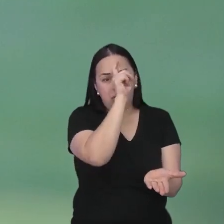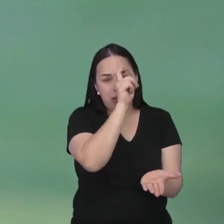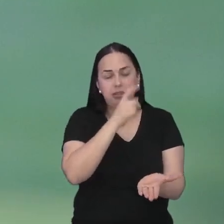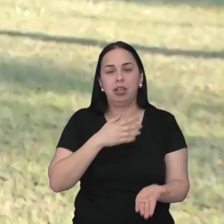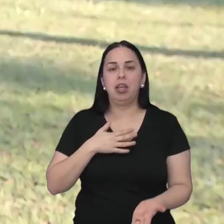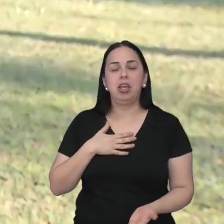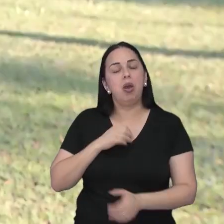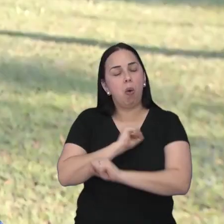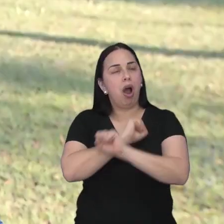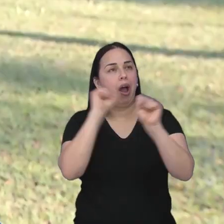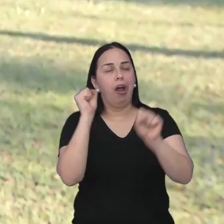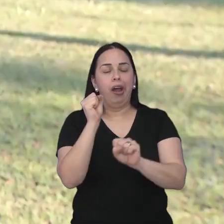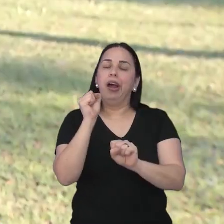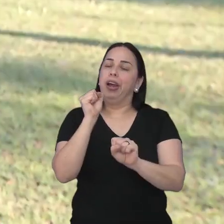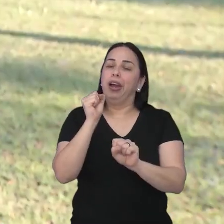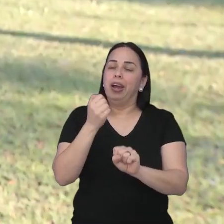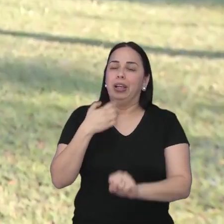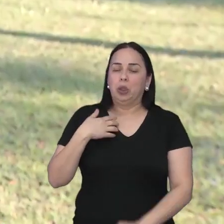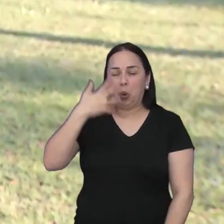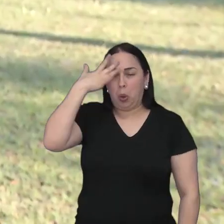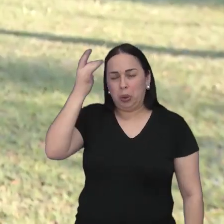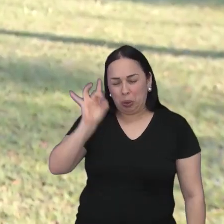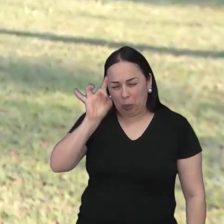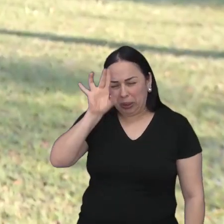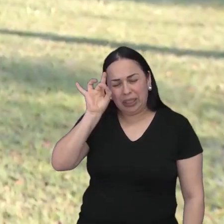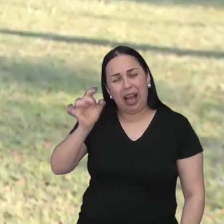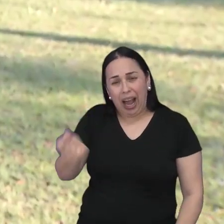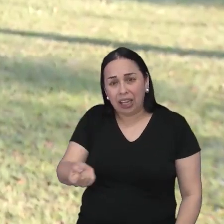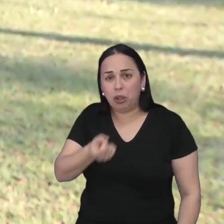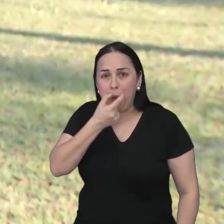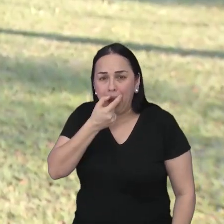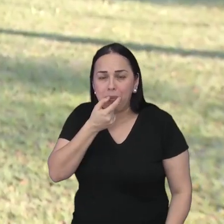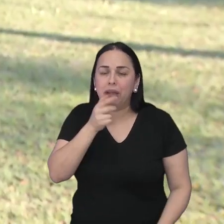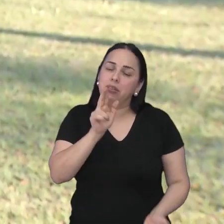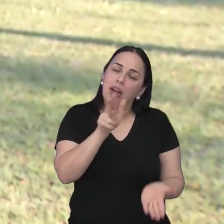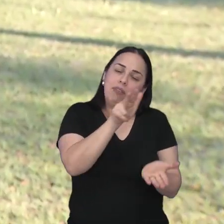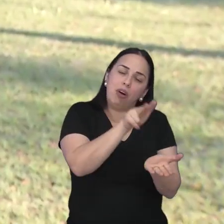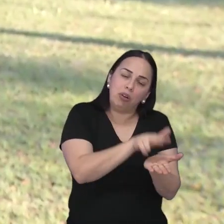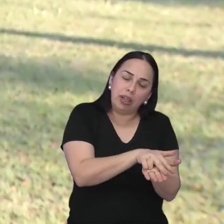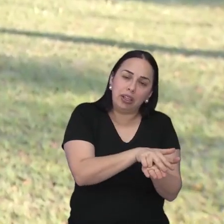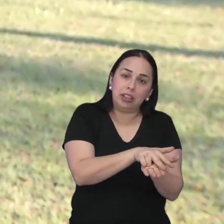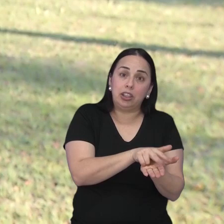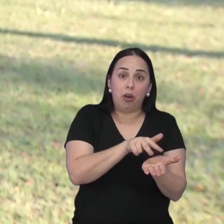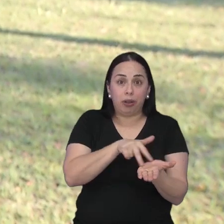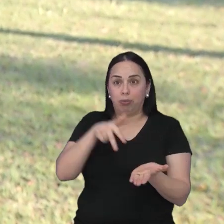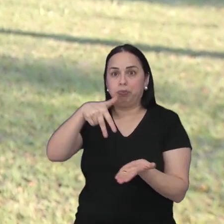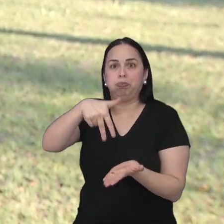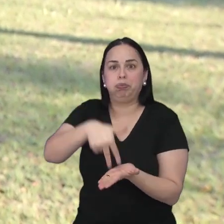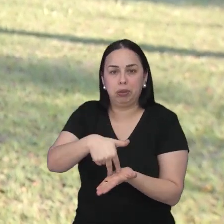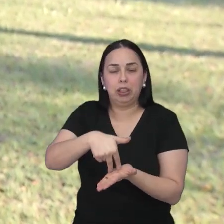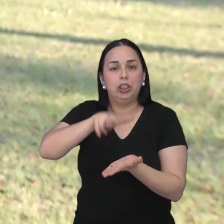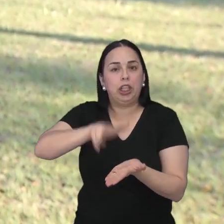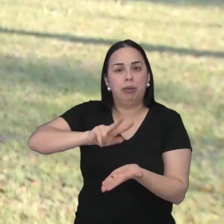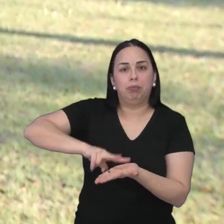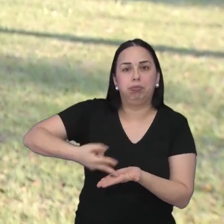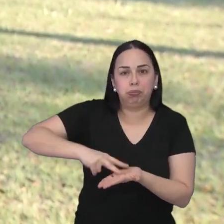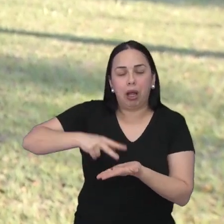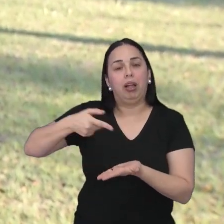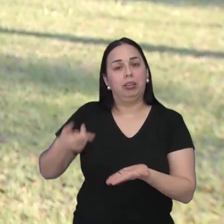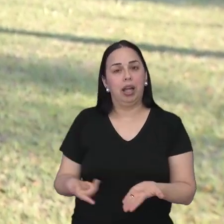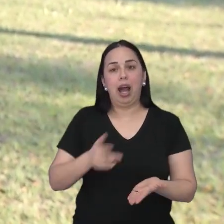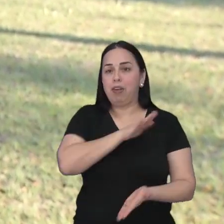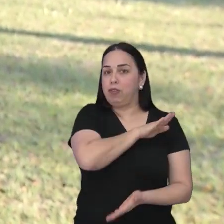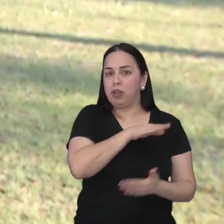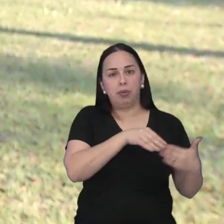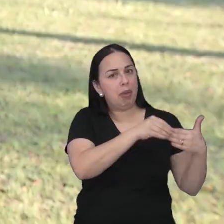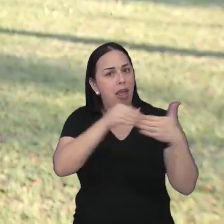uma convulsão. Acordei com uma bela dor de cabeça e tomei Novalgina, passou um tempo, tomei dipirona e fui deitar. Aí quando eu levantei já não estava